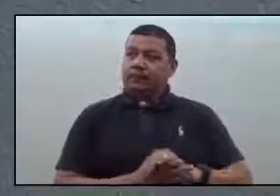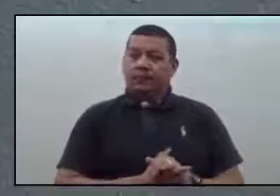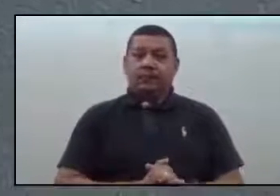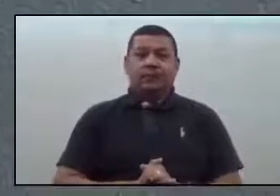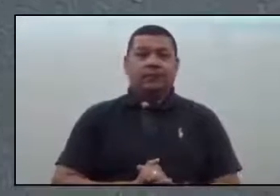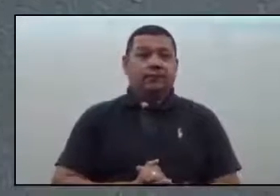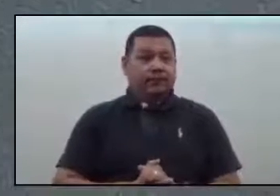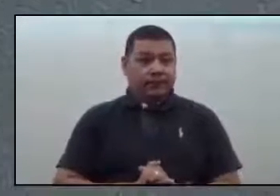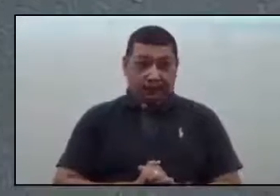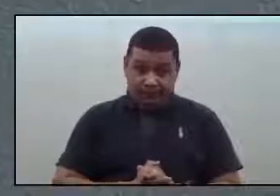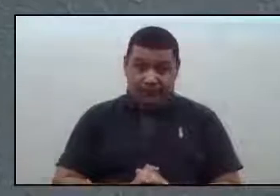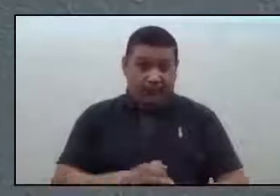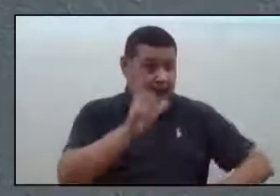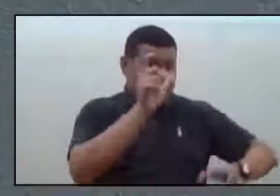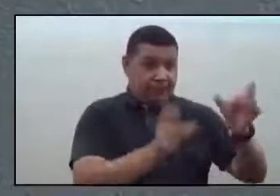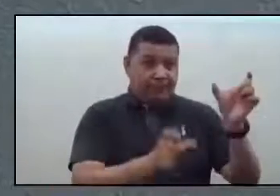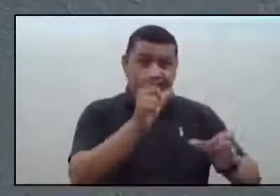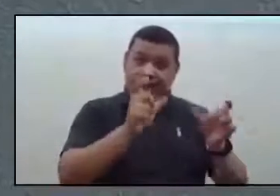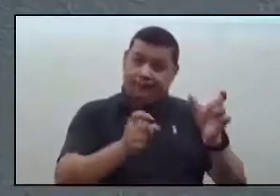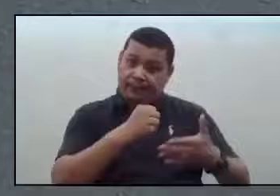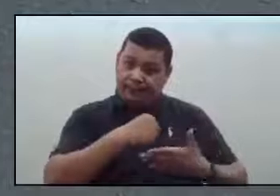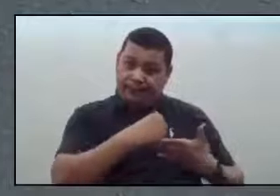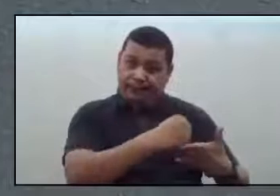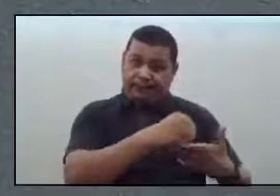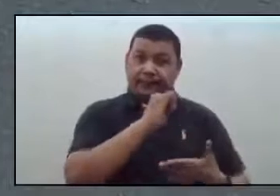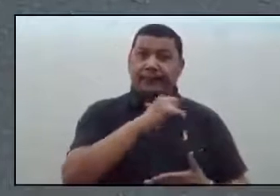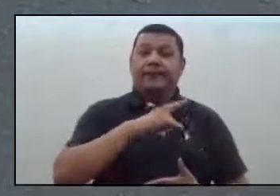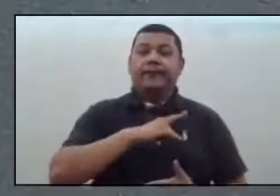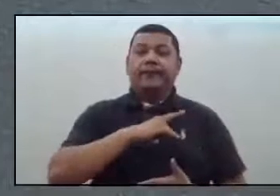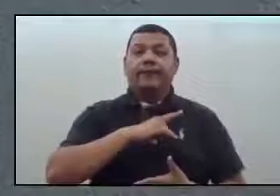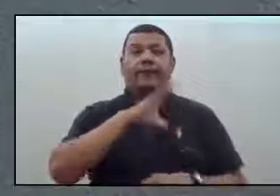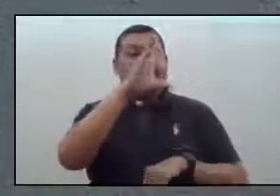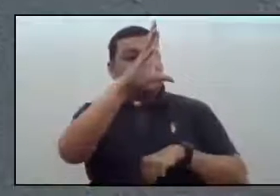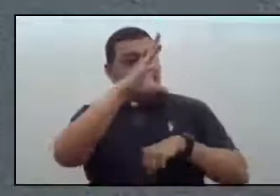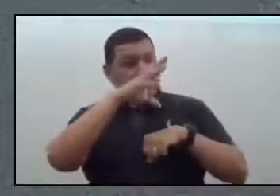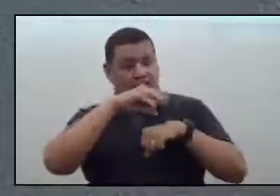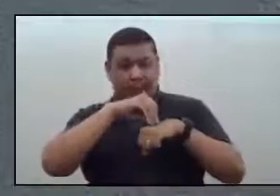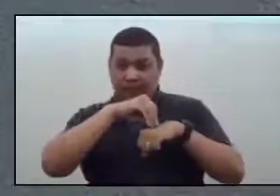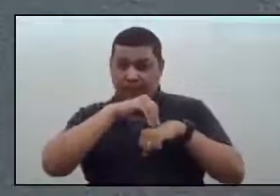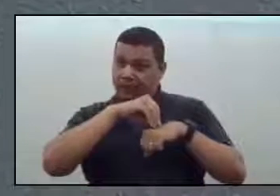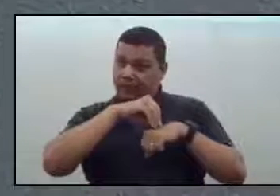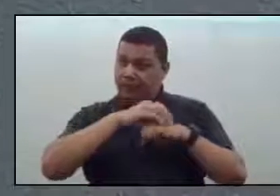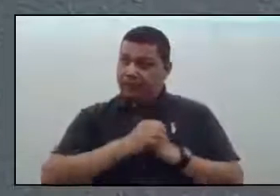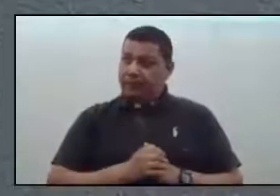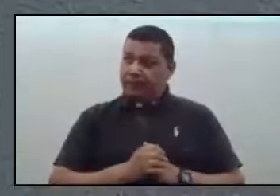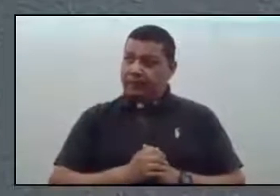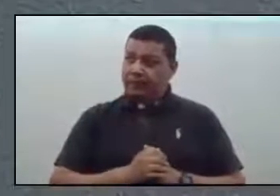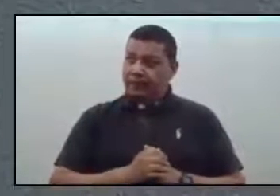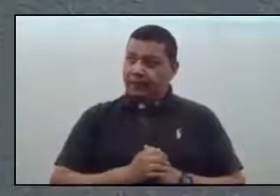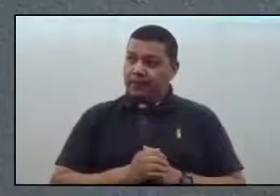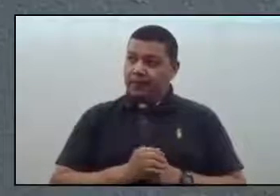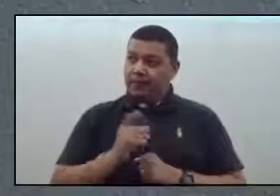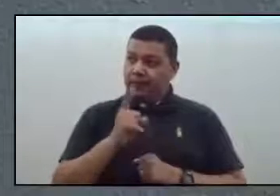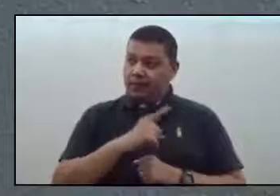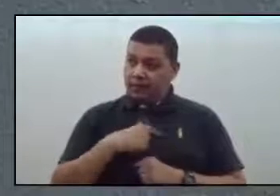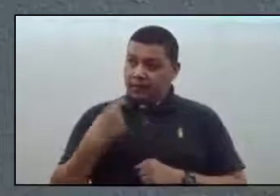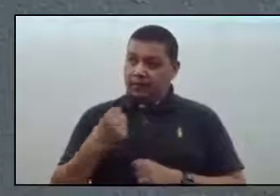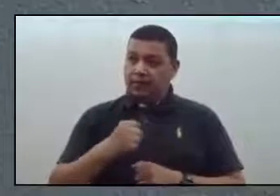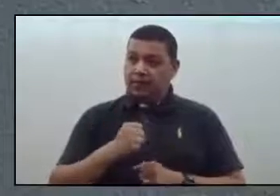população é beneficiada, quando há esse entendimento que o público é unido ao privado, nós podemos levar